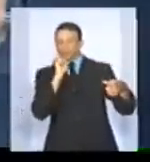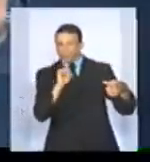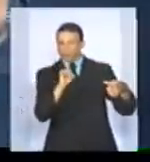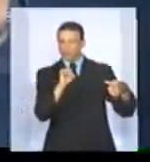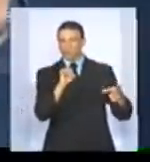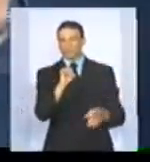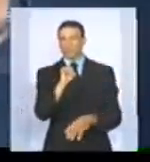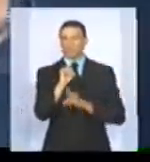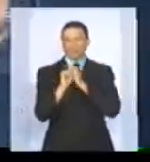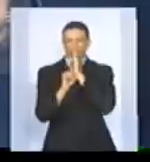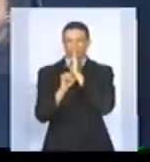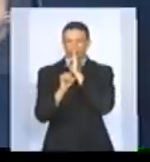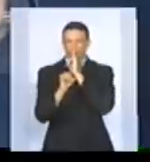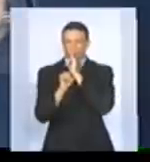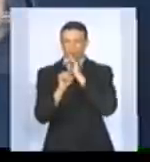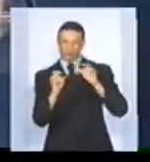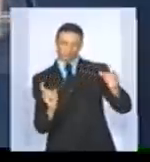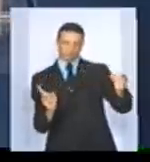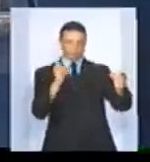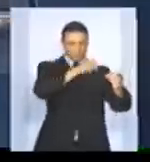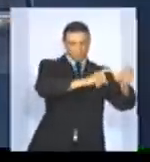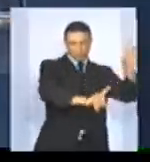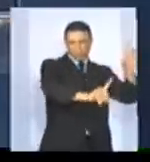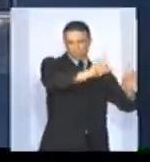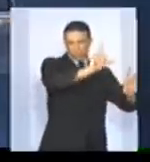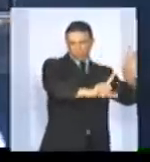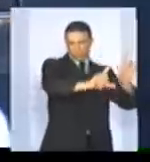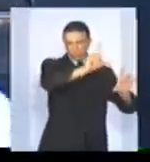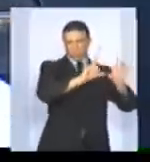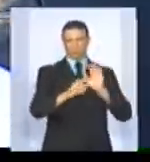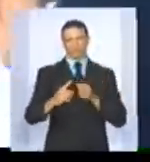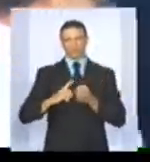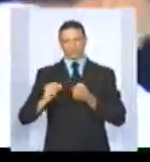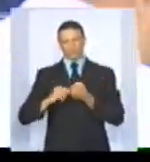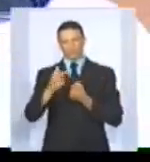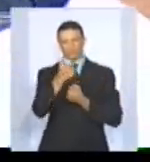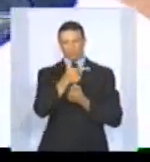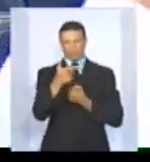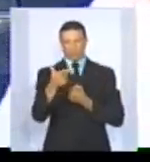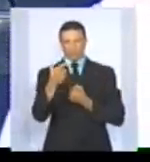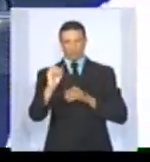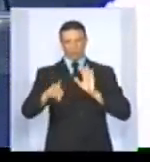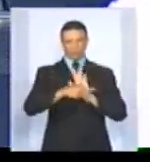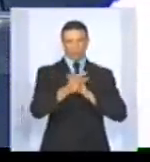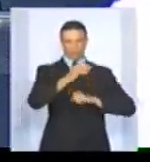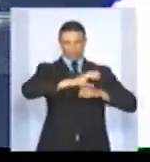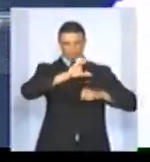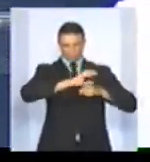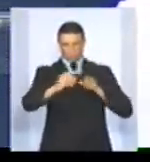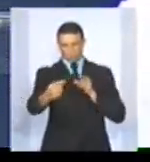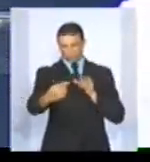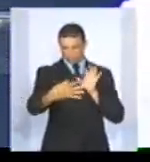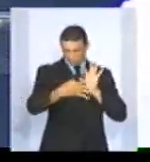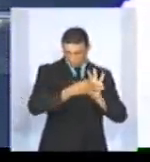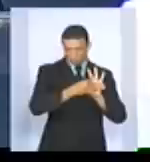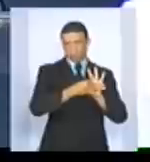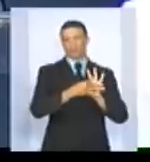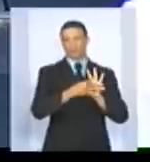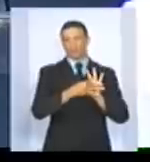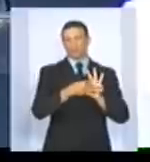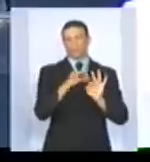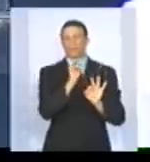de veicular os seus programas livremente, violando o artigo 220 da Constituição Federal, que estabelece a inexistência de